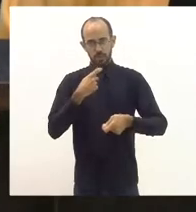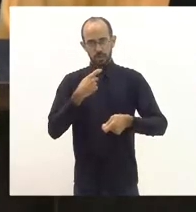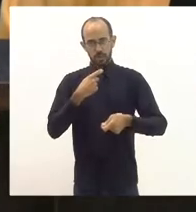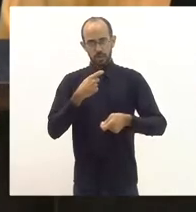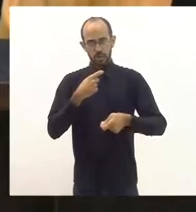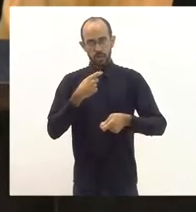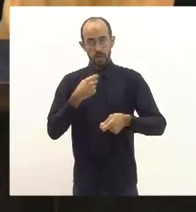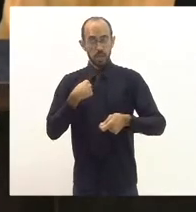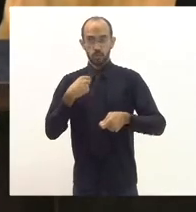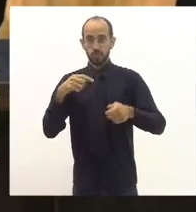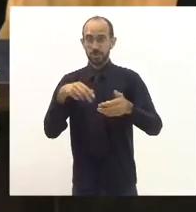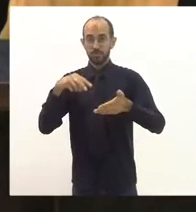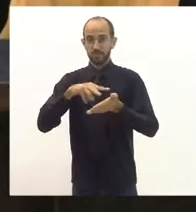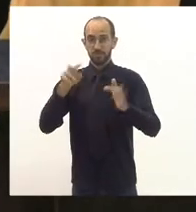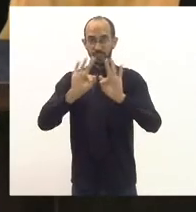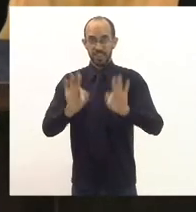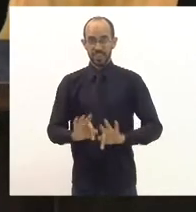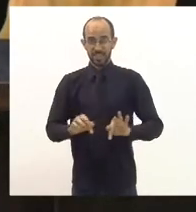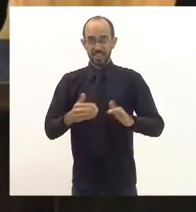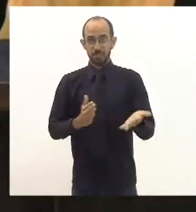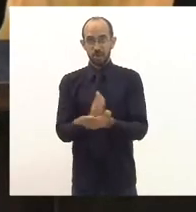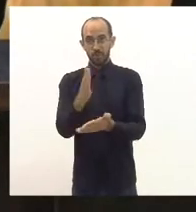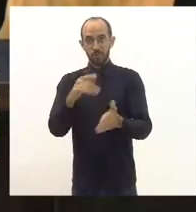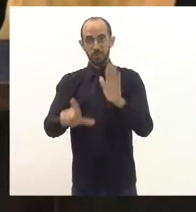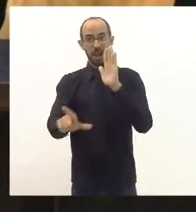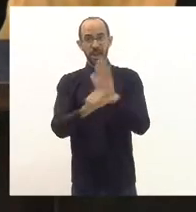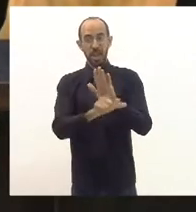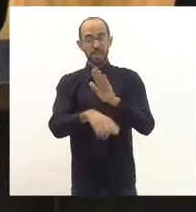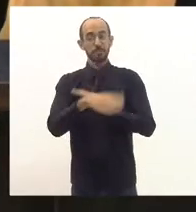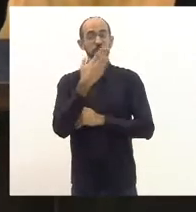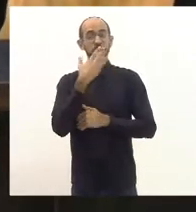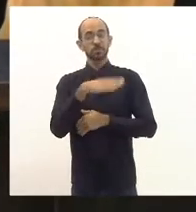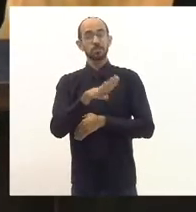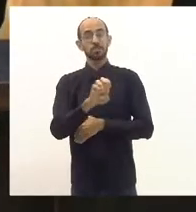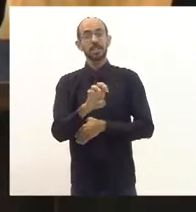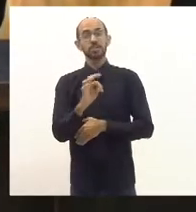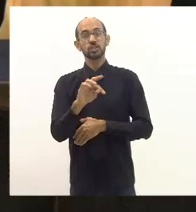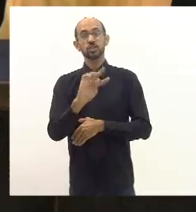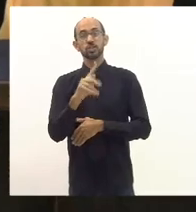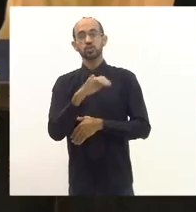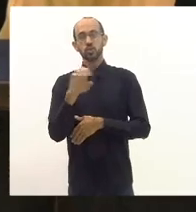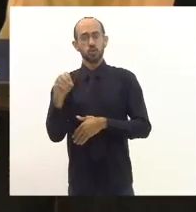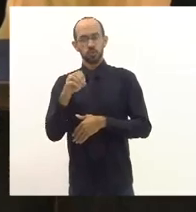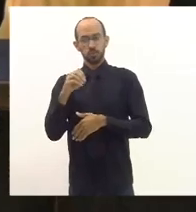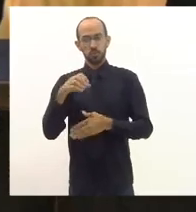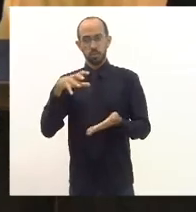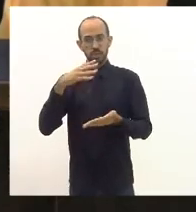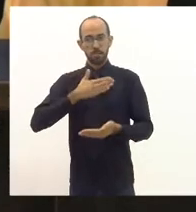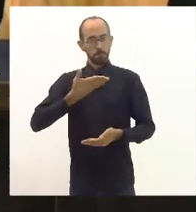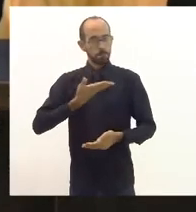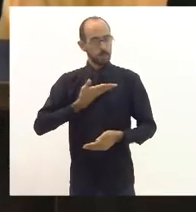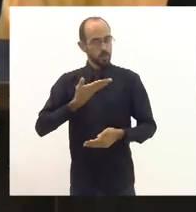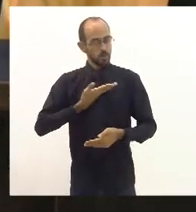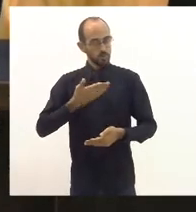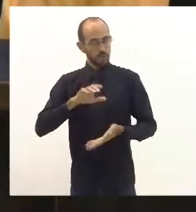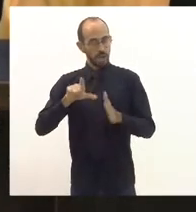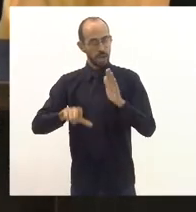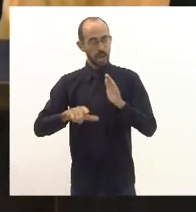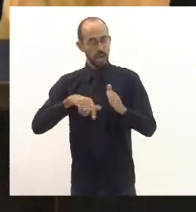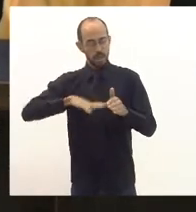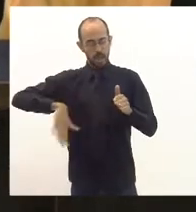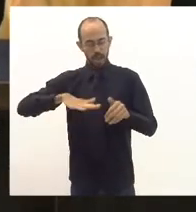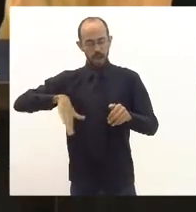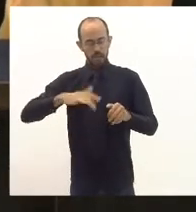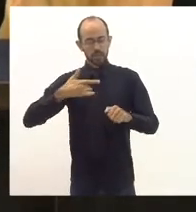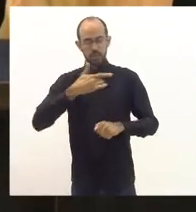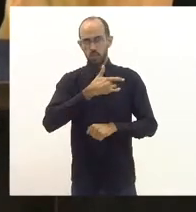lei, fiquei todo contente. Puxa, aprovei a lei pedida pelo Betinho. Nem meus amigos da área da saúde sabiam que lei era essa. Ninguém